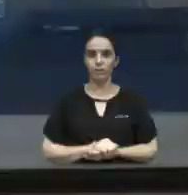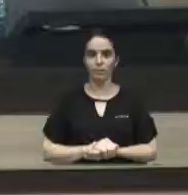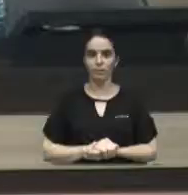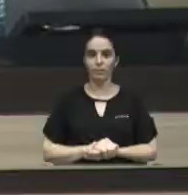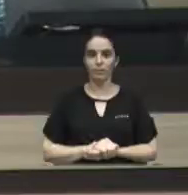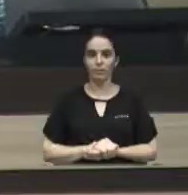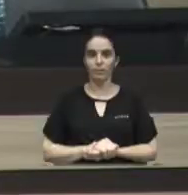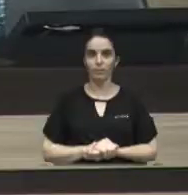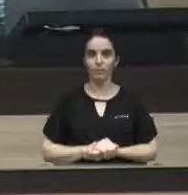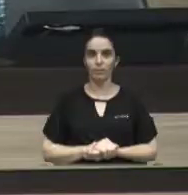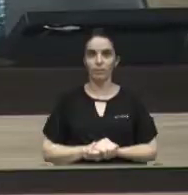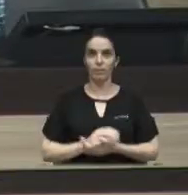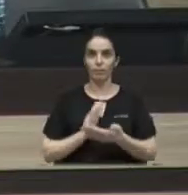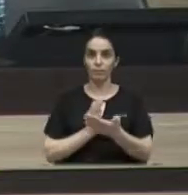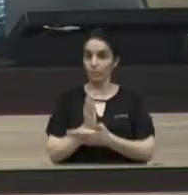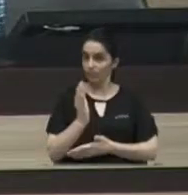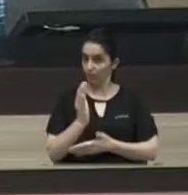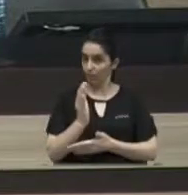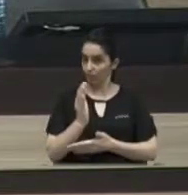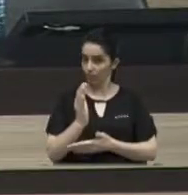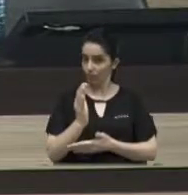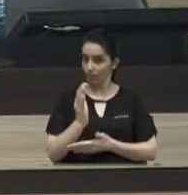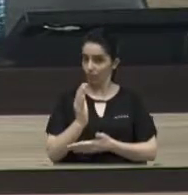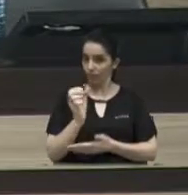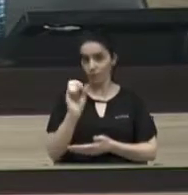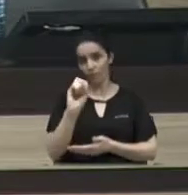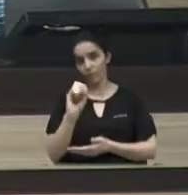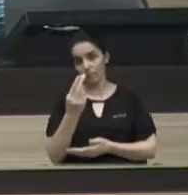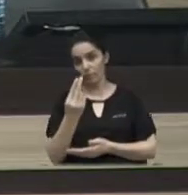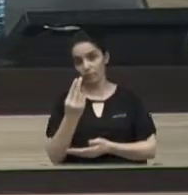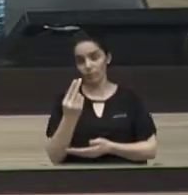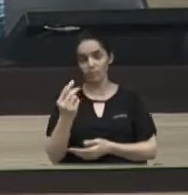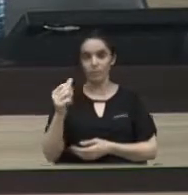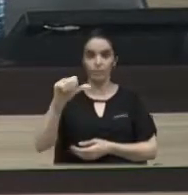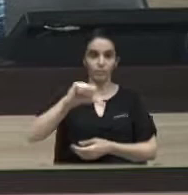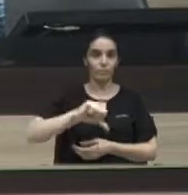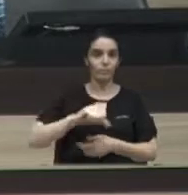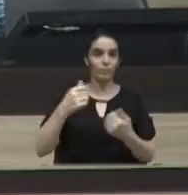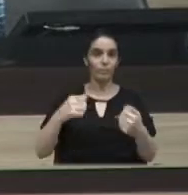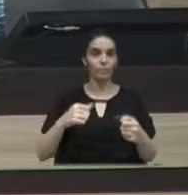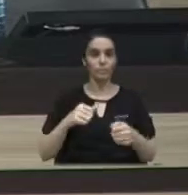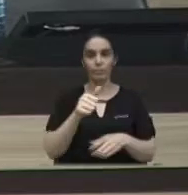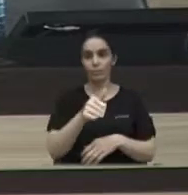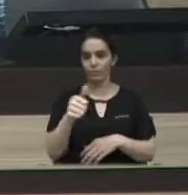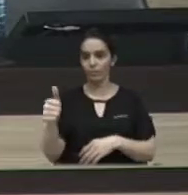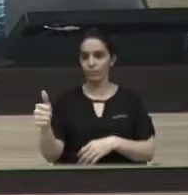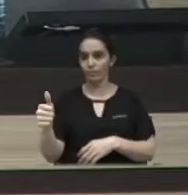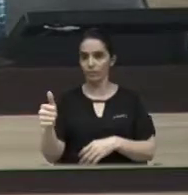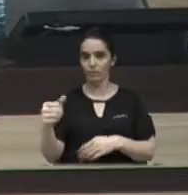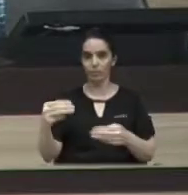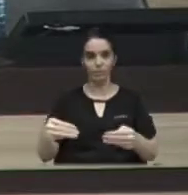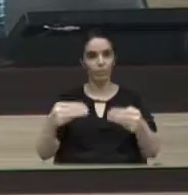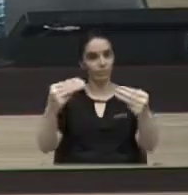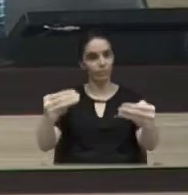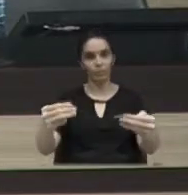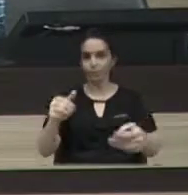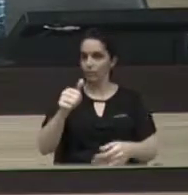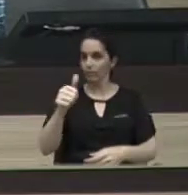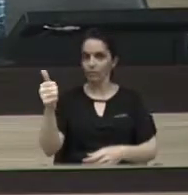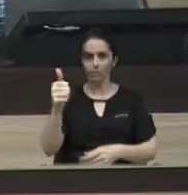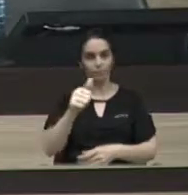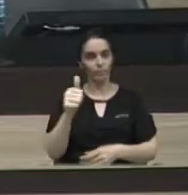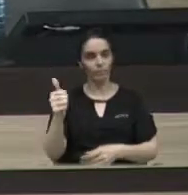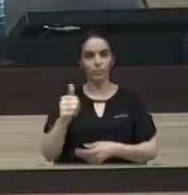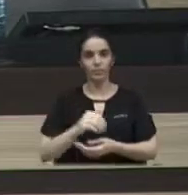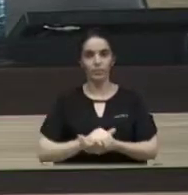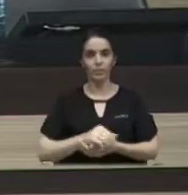Para ter aprovação ou reprovação, precisa de 11. Então, como a moção não atingiu 11, ela